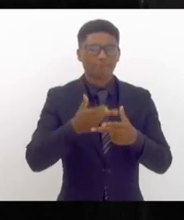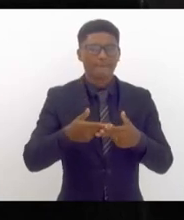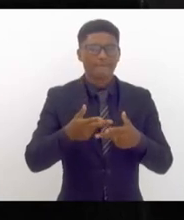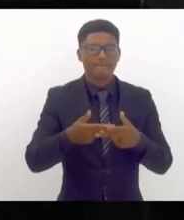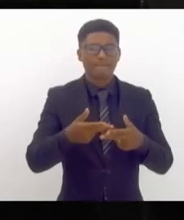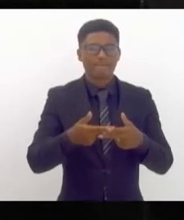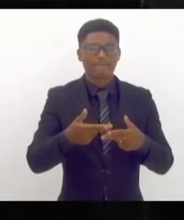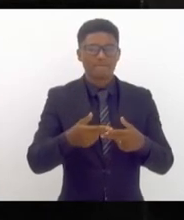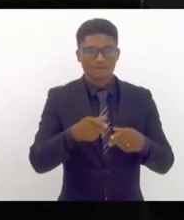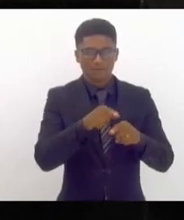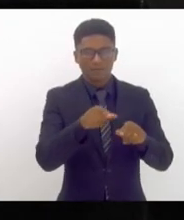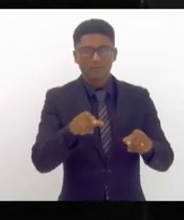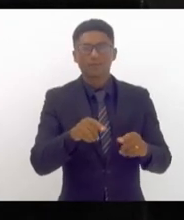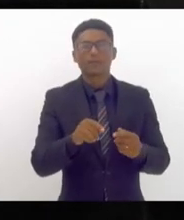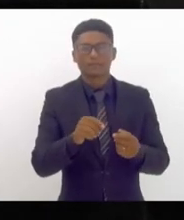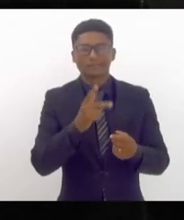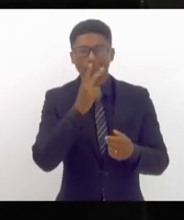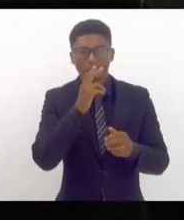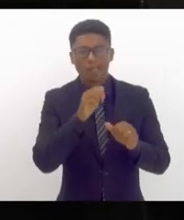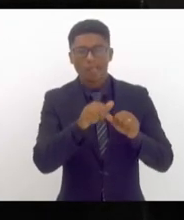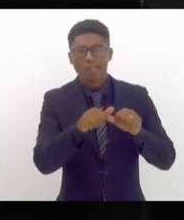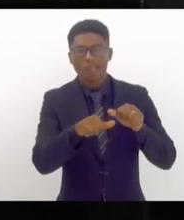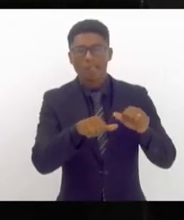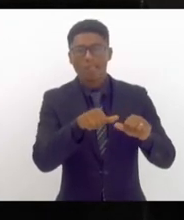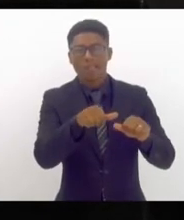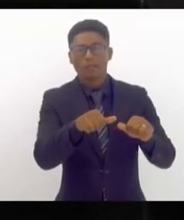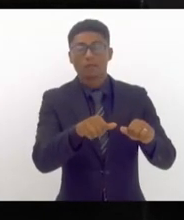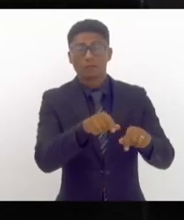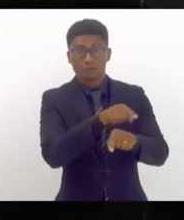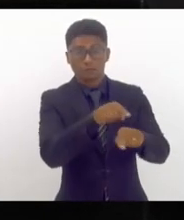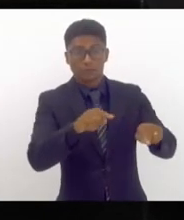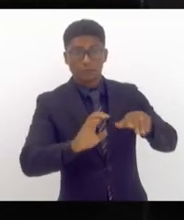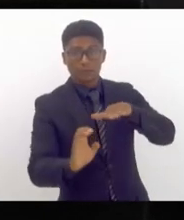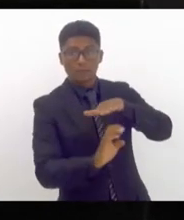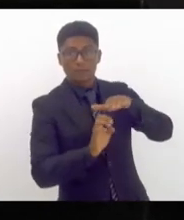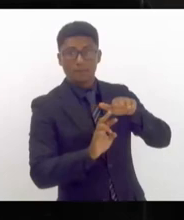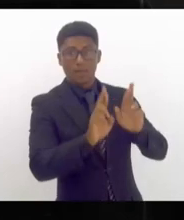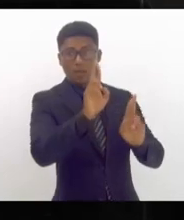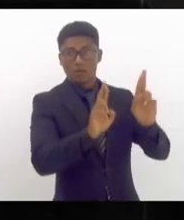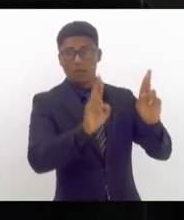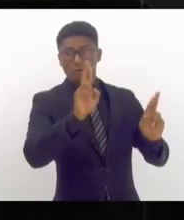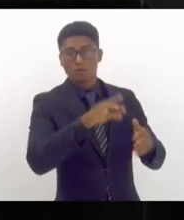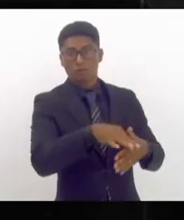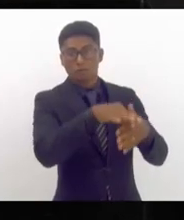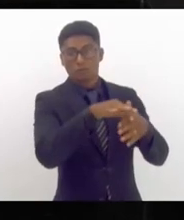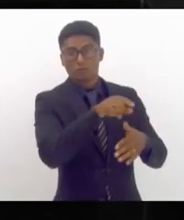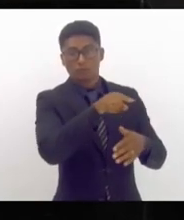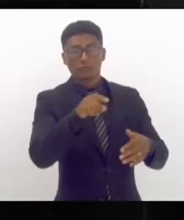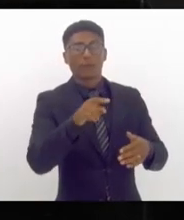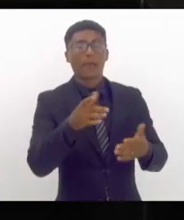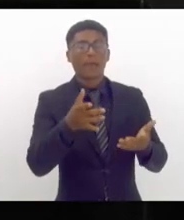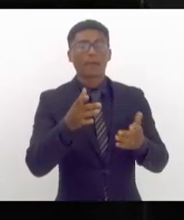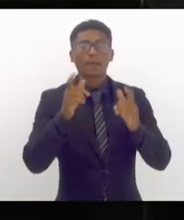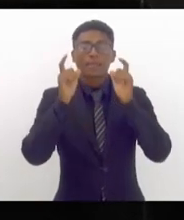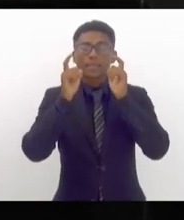muito concreta a partir de grandes empresários que têm interesse na